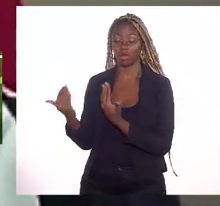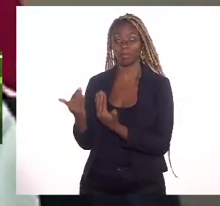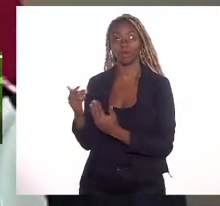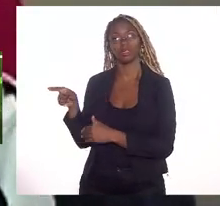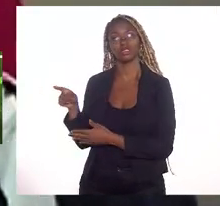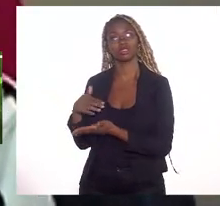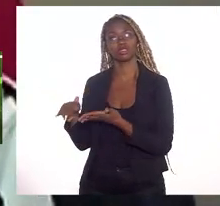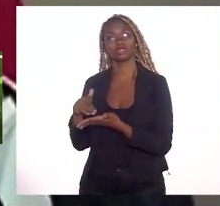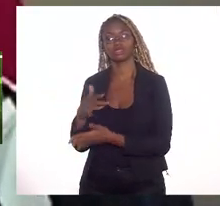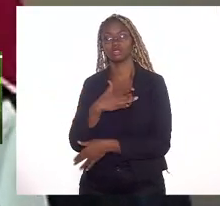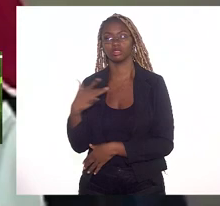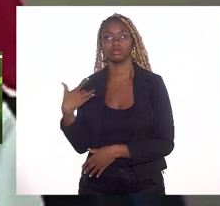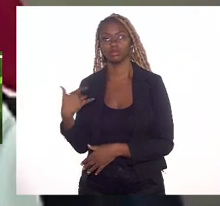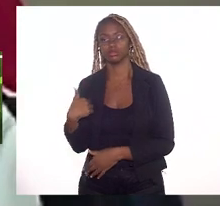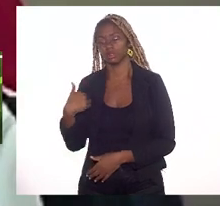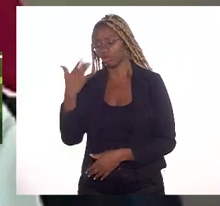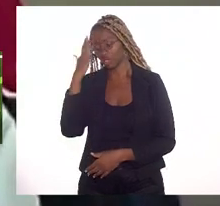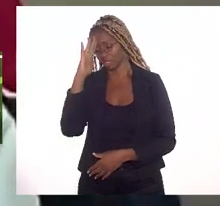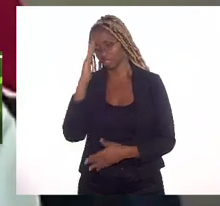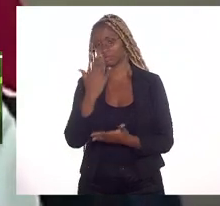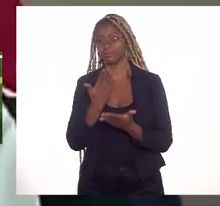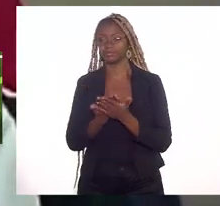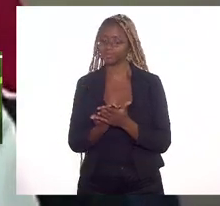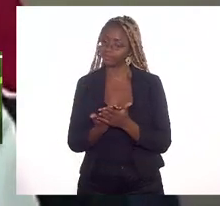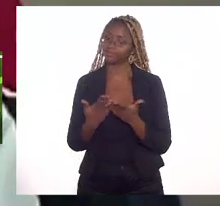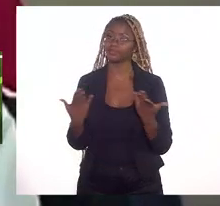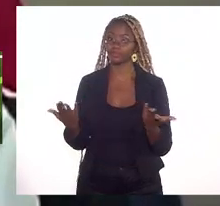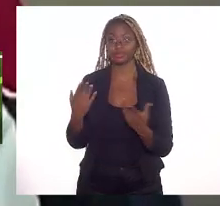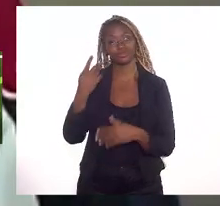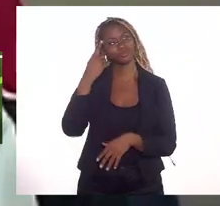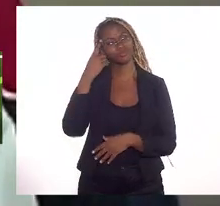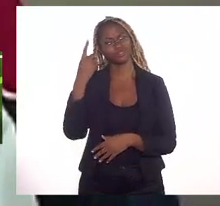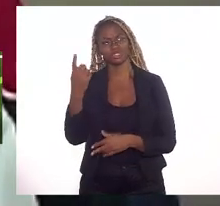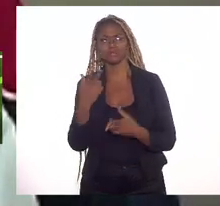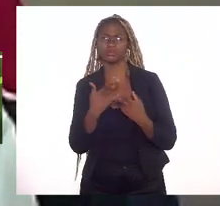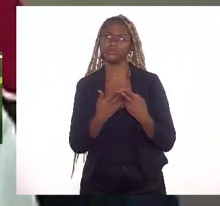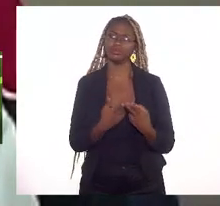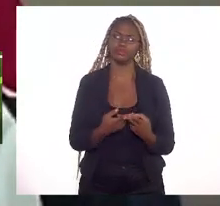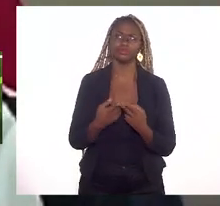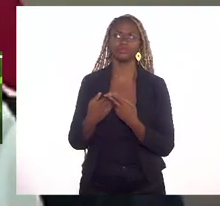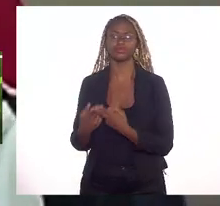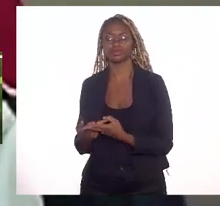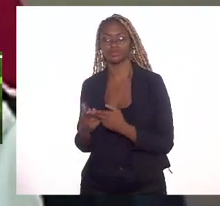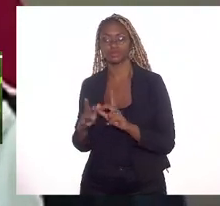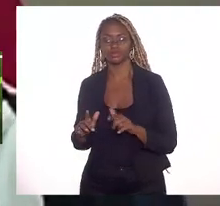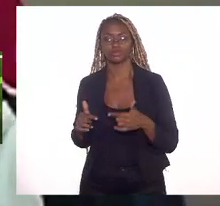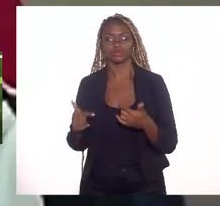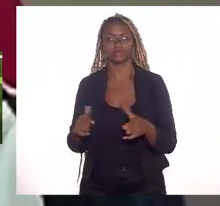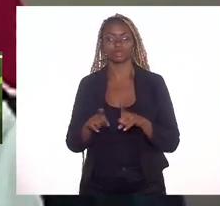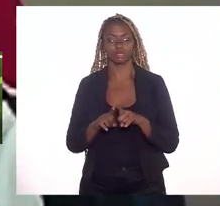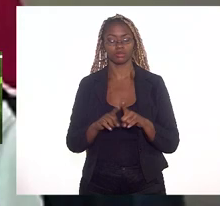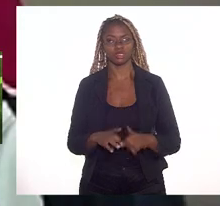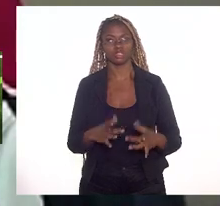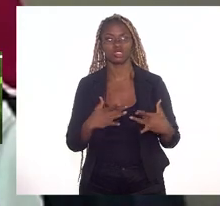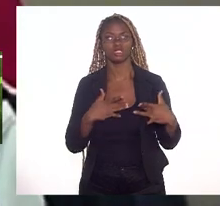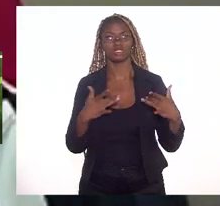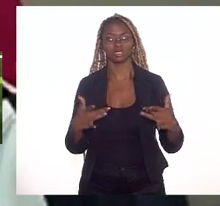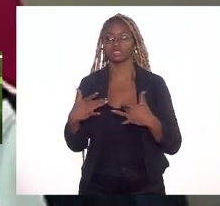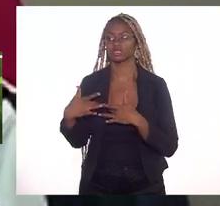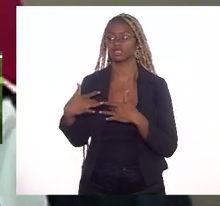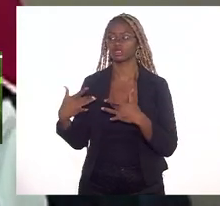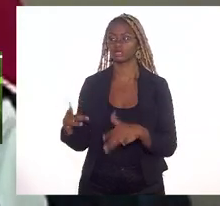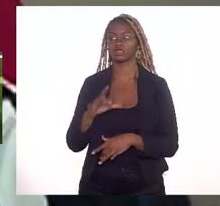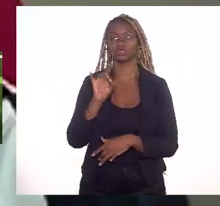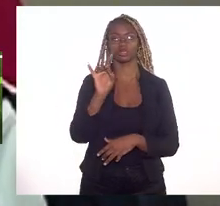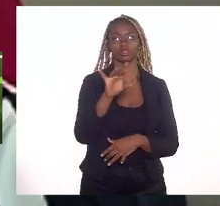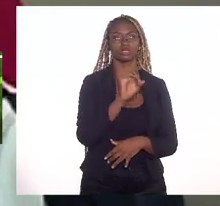eu sempre acredito, né, no bom senso e na, assim, na dedicação